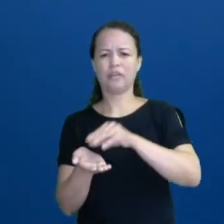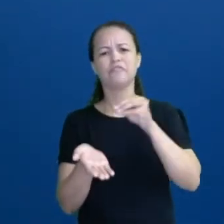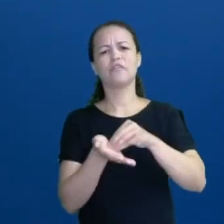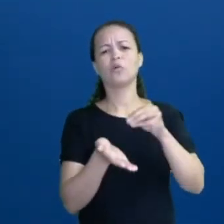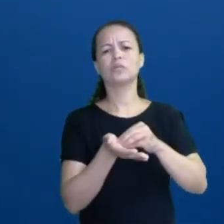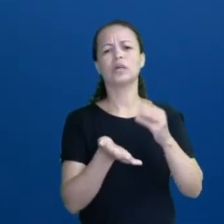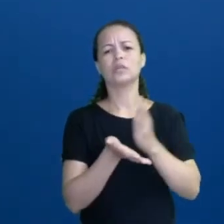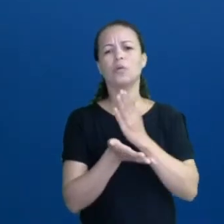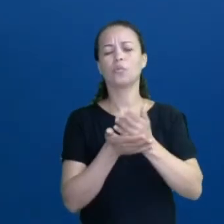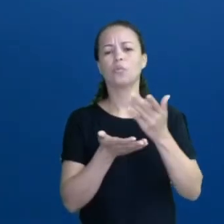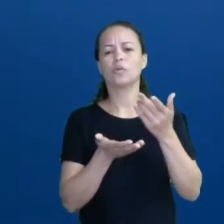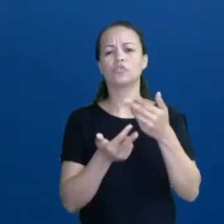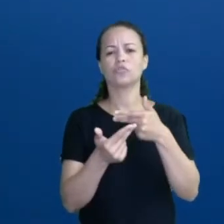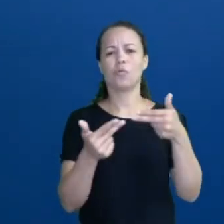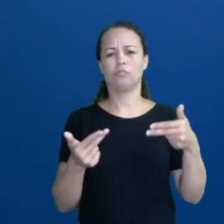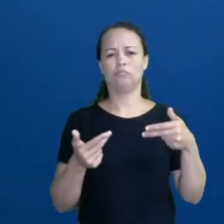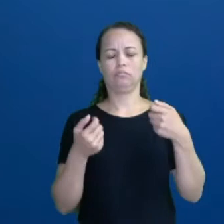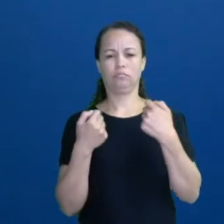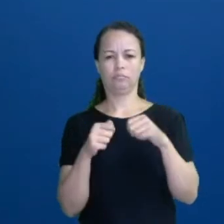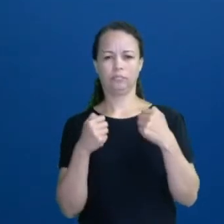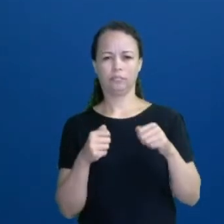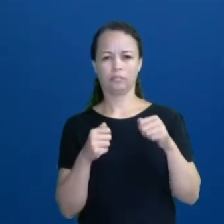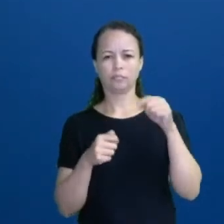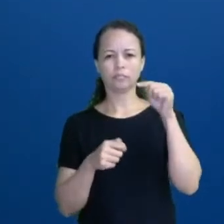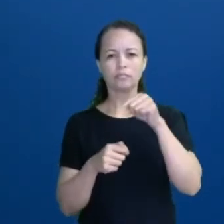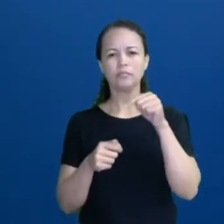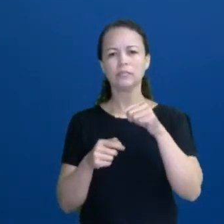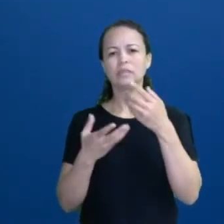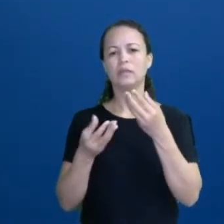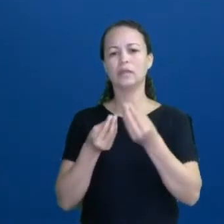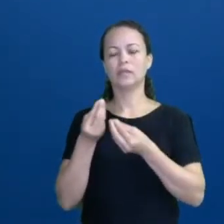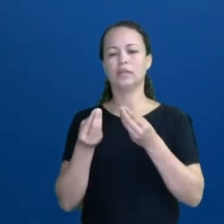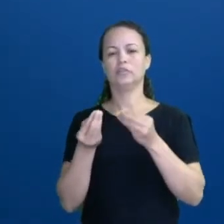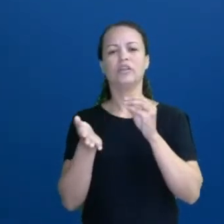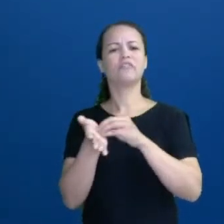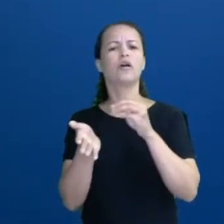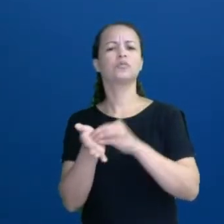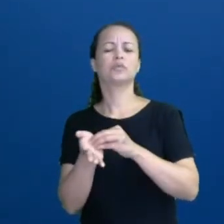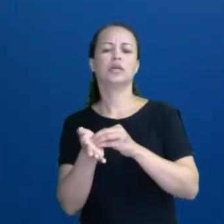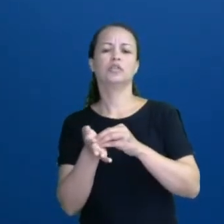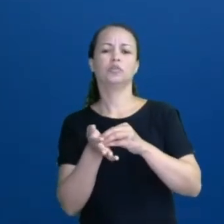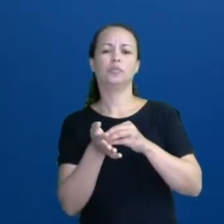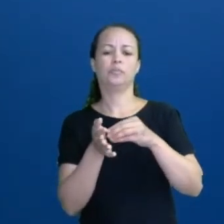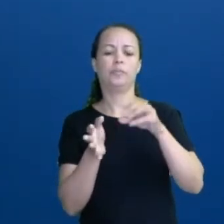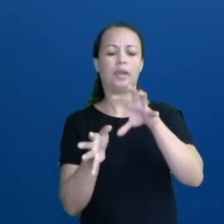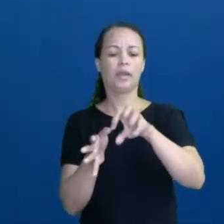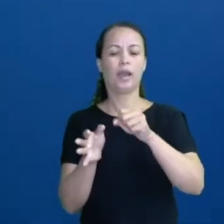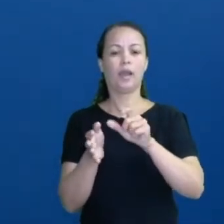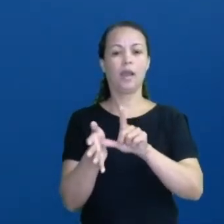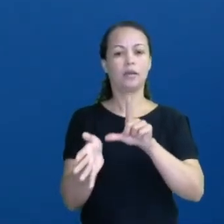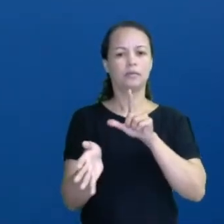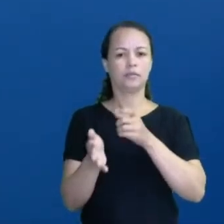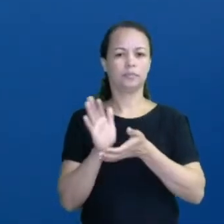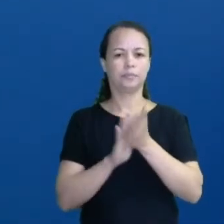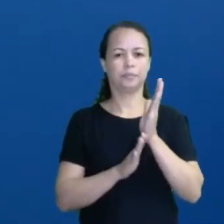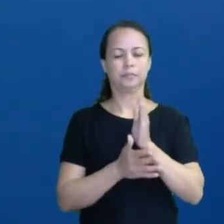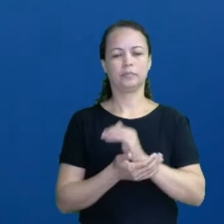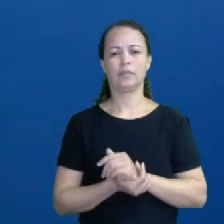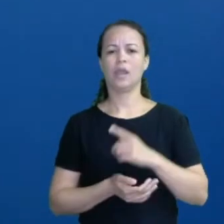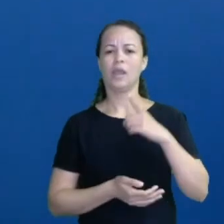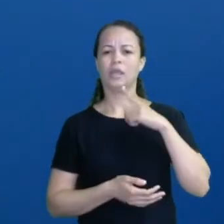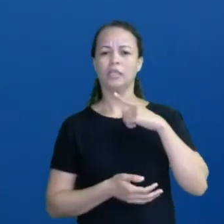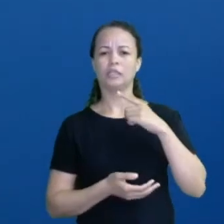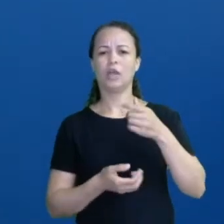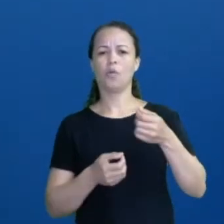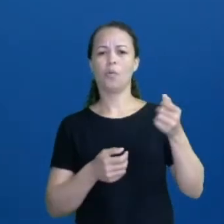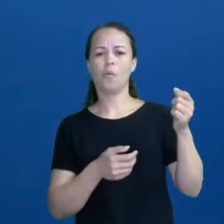gente consiga colocar aqui nessa lista o que está faltando para eles pegarem antes de viajar. Então eu tenho protetor